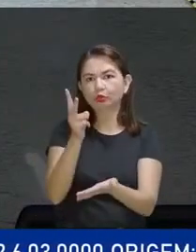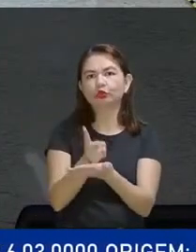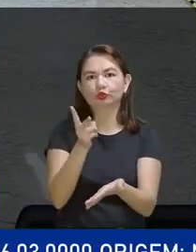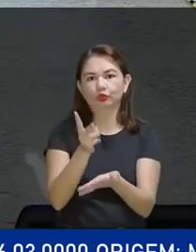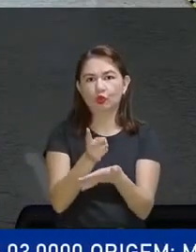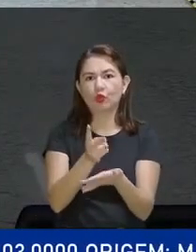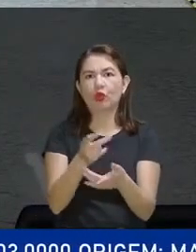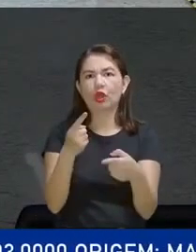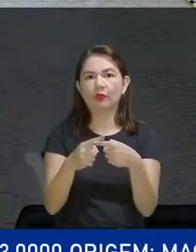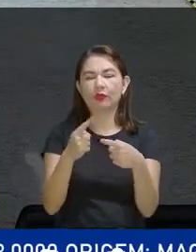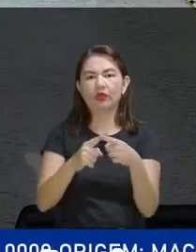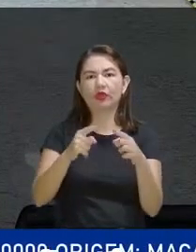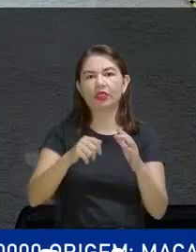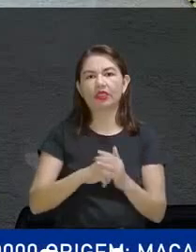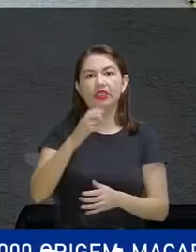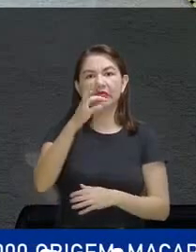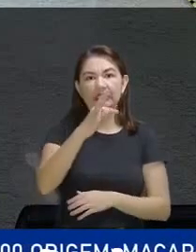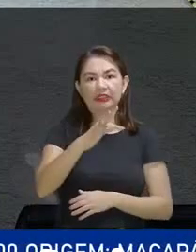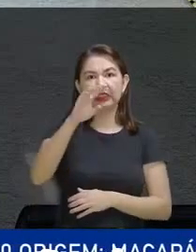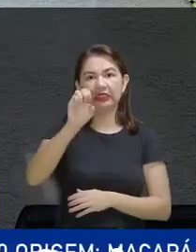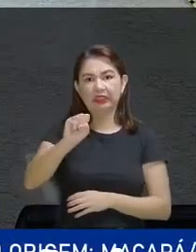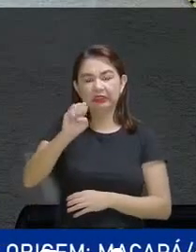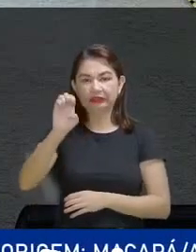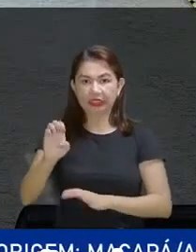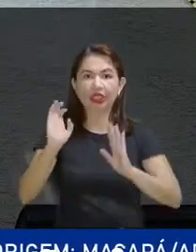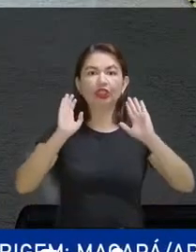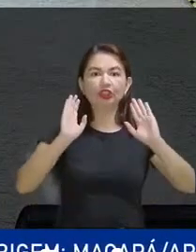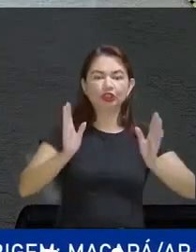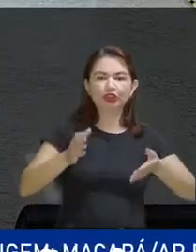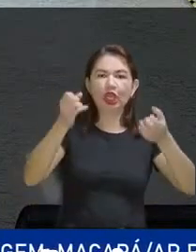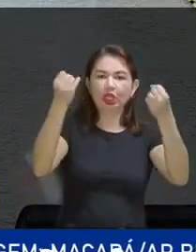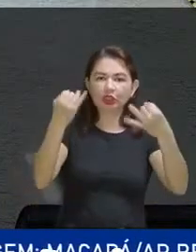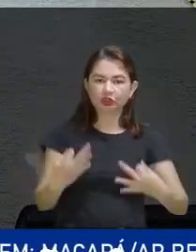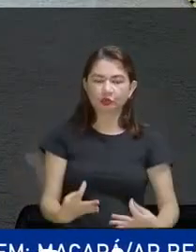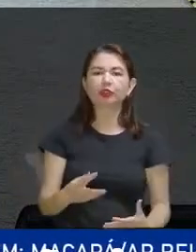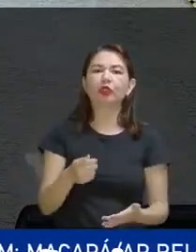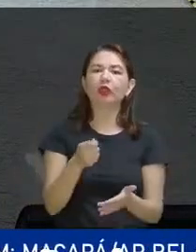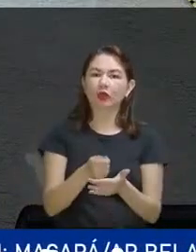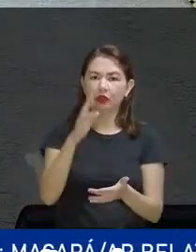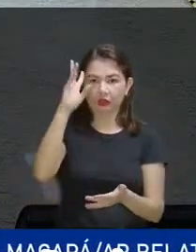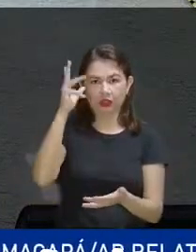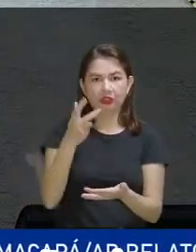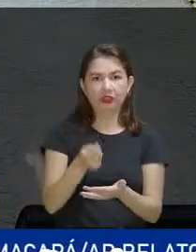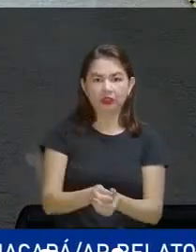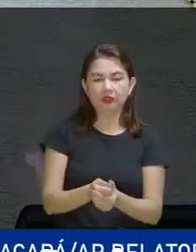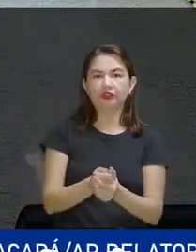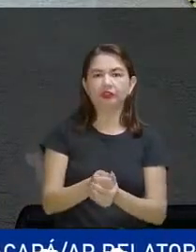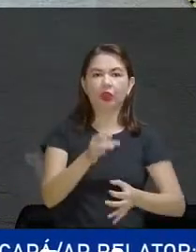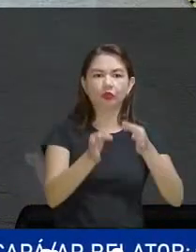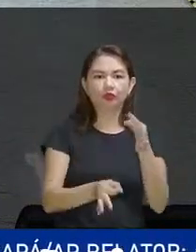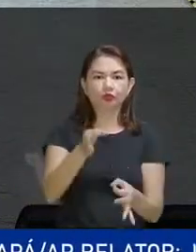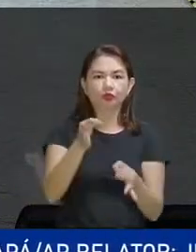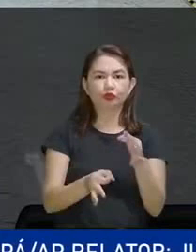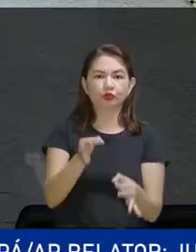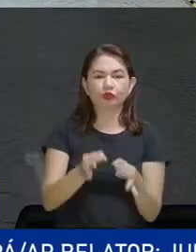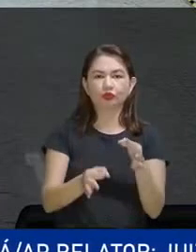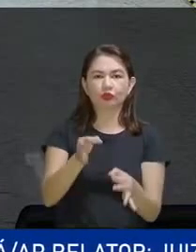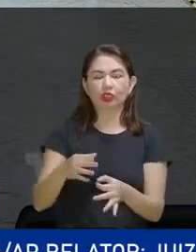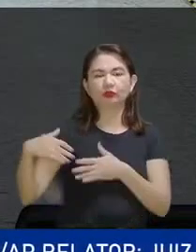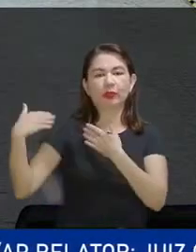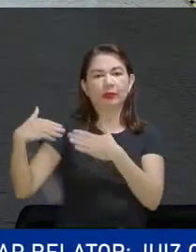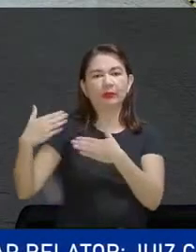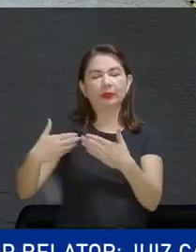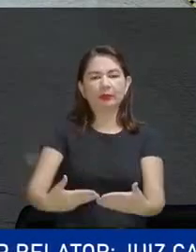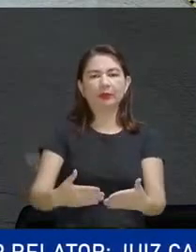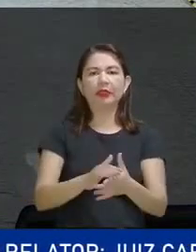Porque o Superior Tribunal Eleitoral já definiu isso e, em diversos julgados, reiteradamente, ele